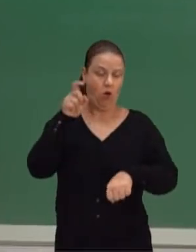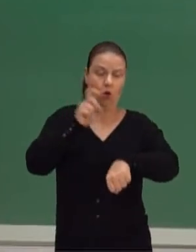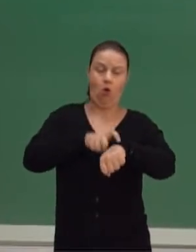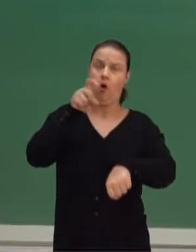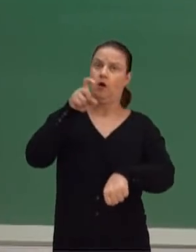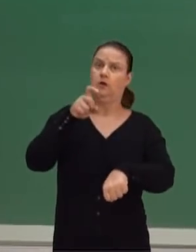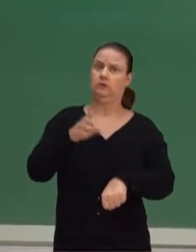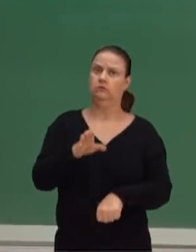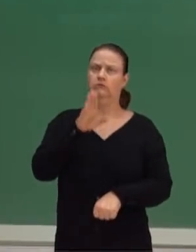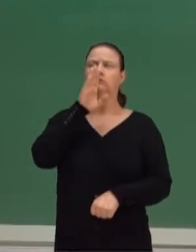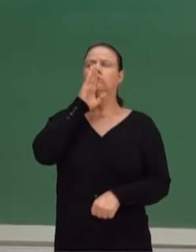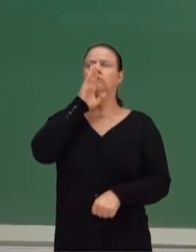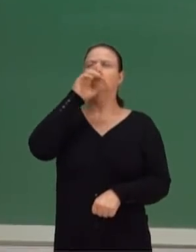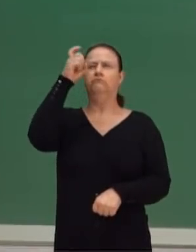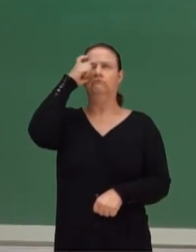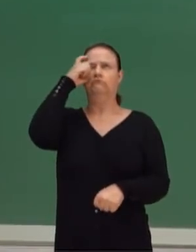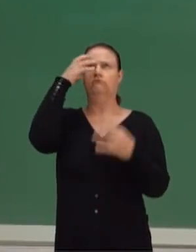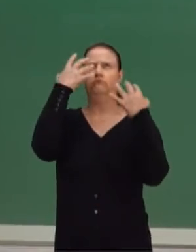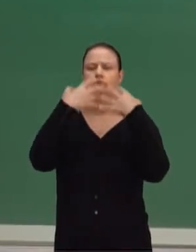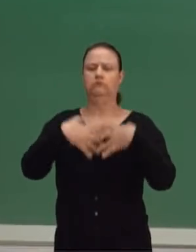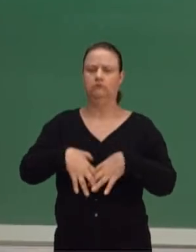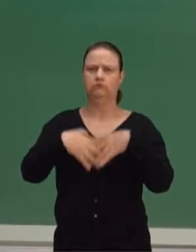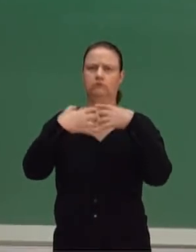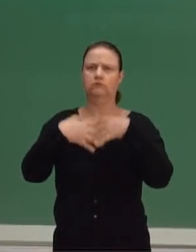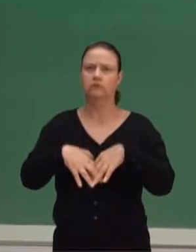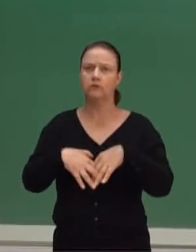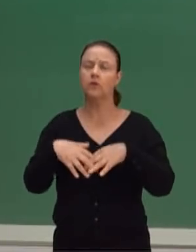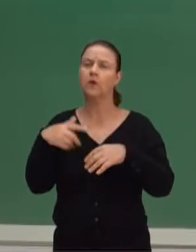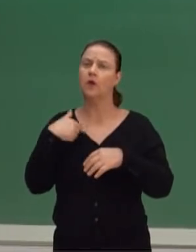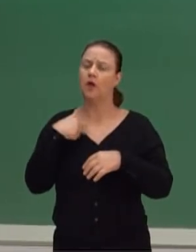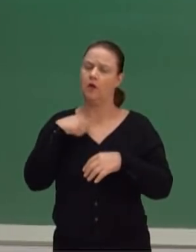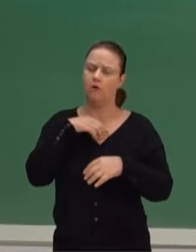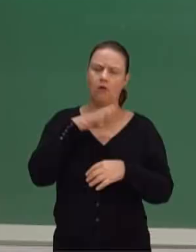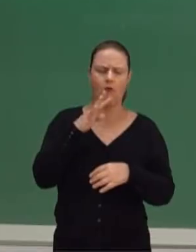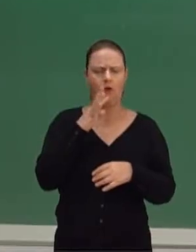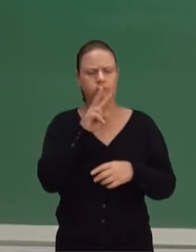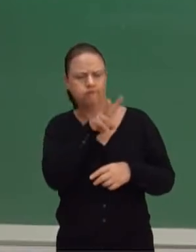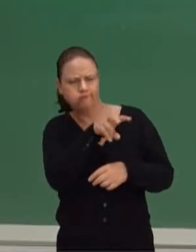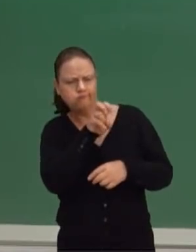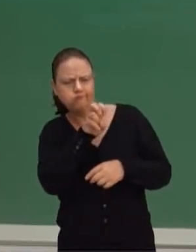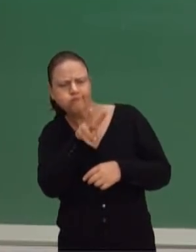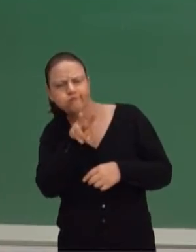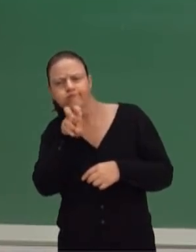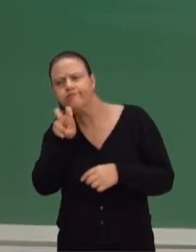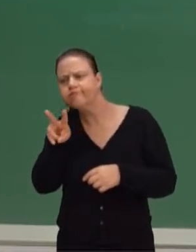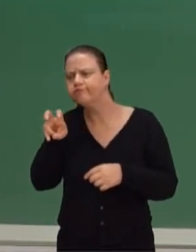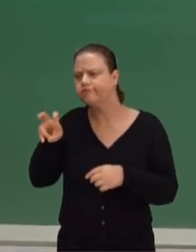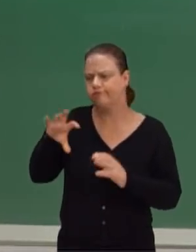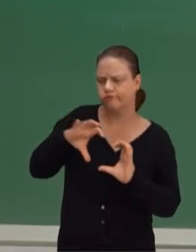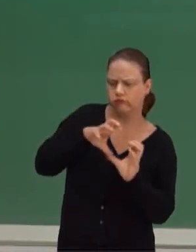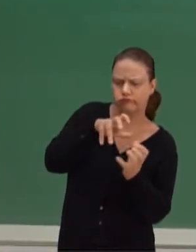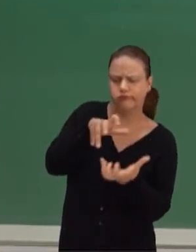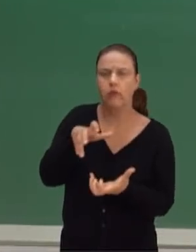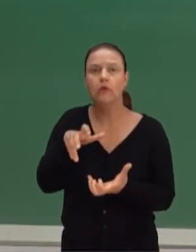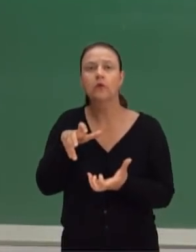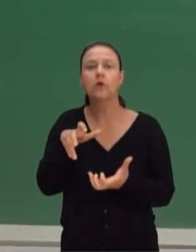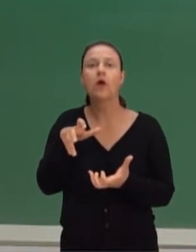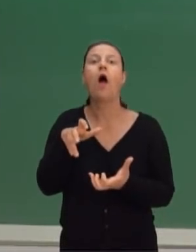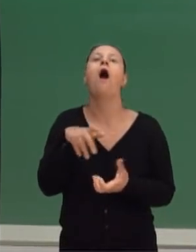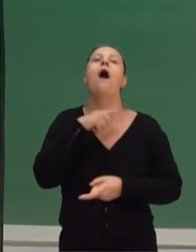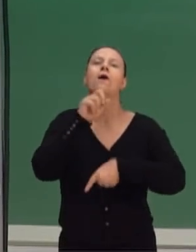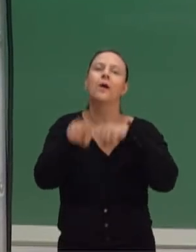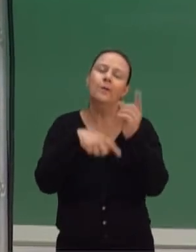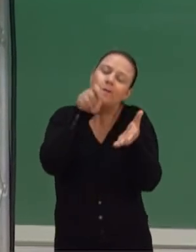minha introspecção, do meu conhecimento de mundo. E é isso que eu vou colocar no papel.